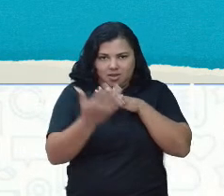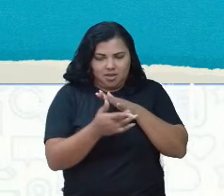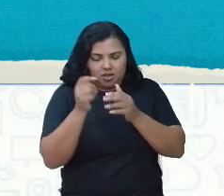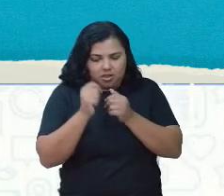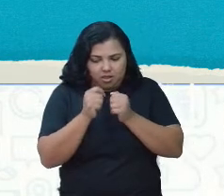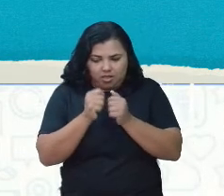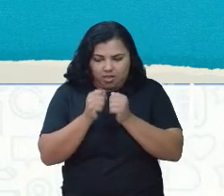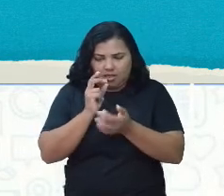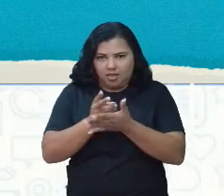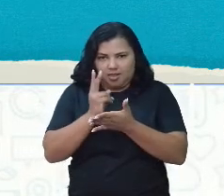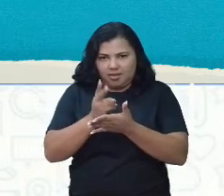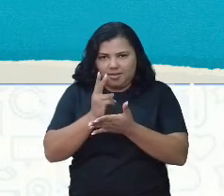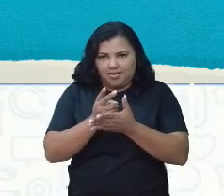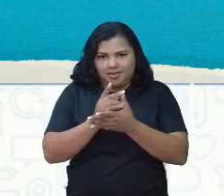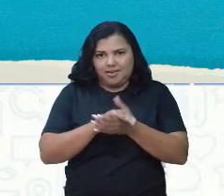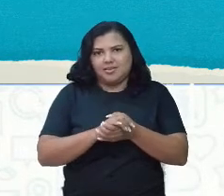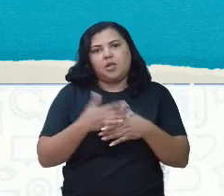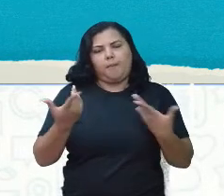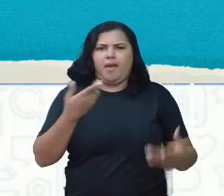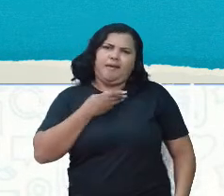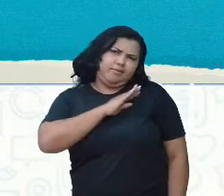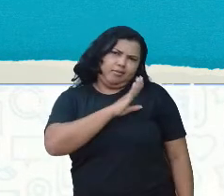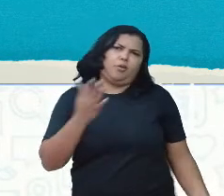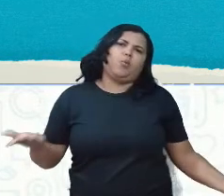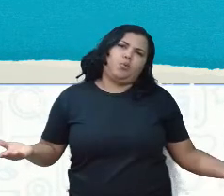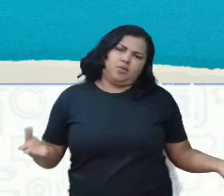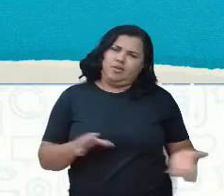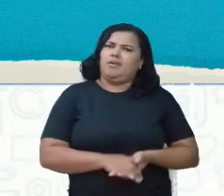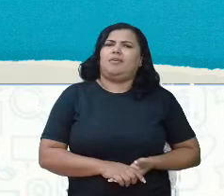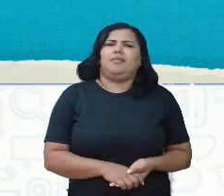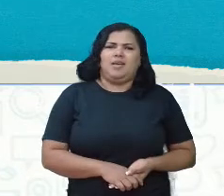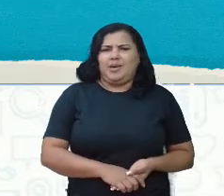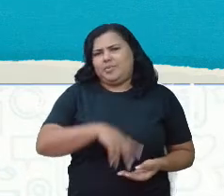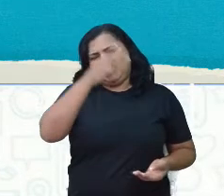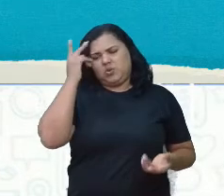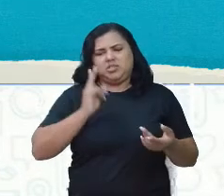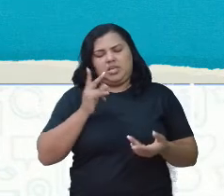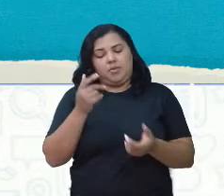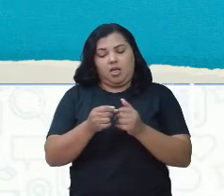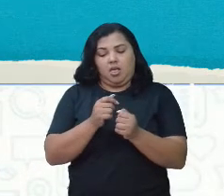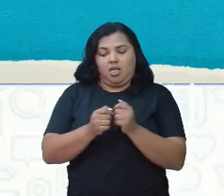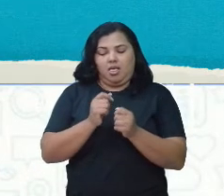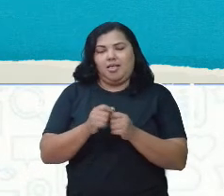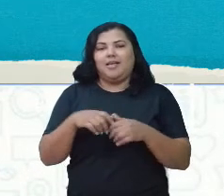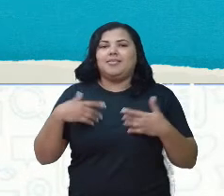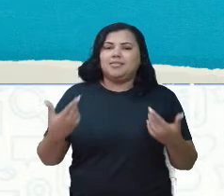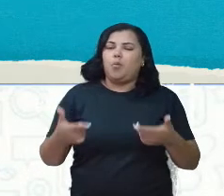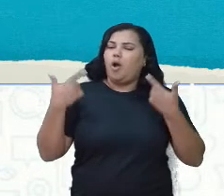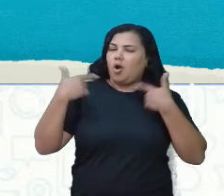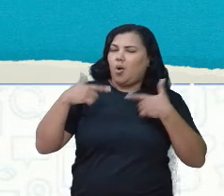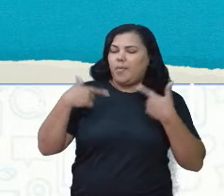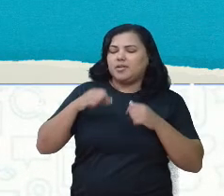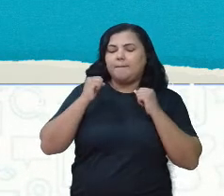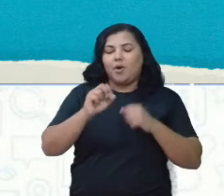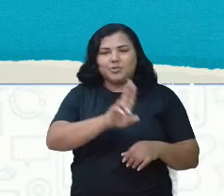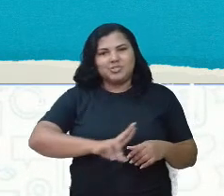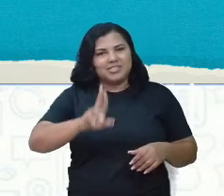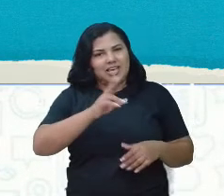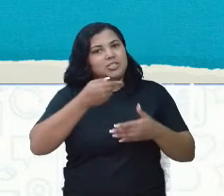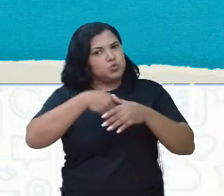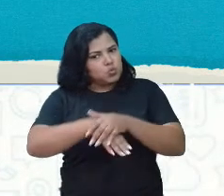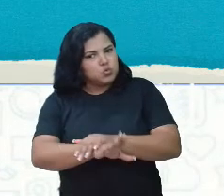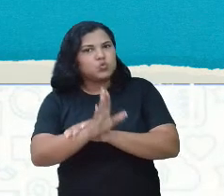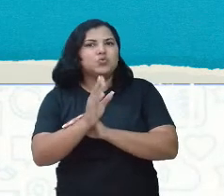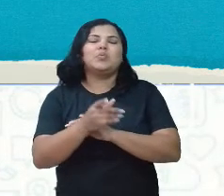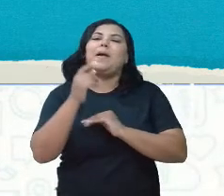né? Isso, às vezes a gente faz papel ridículo com esse negócio de rede social, de estar o tempo todo no celular. Então, uma comédia de costumes pode utilizar esse tipo